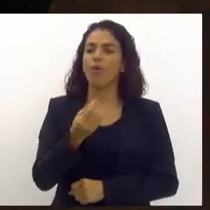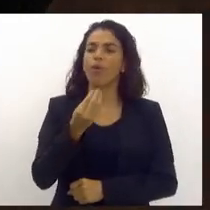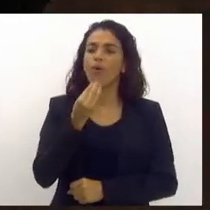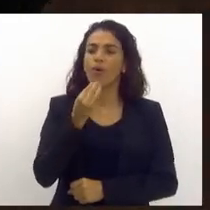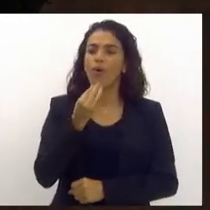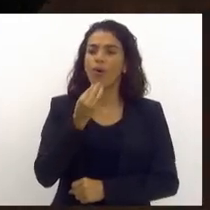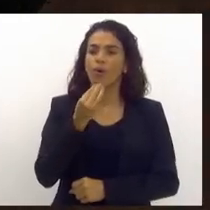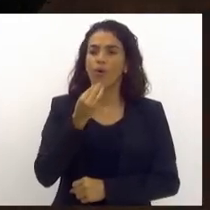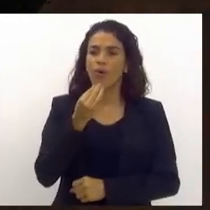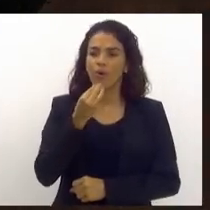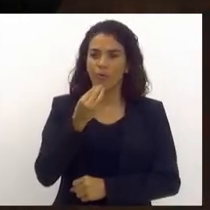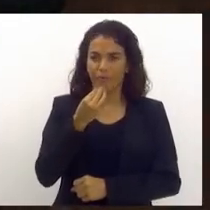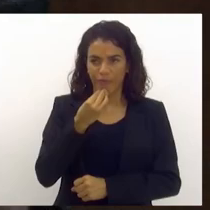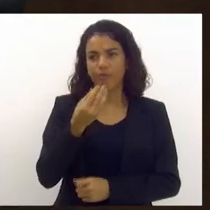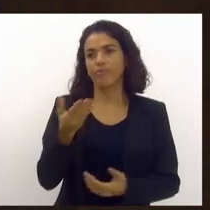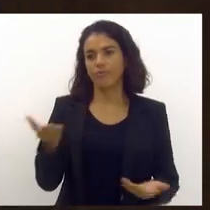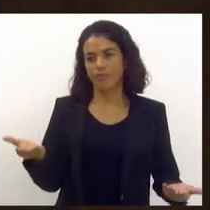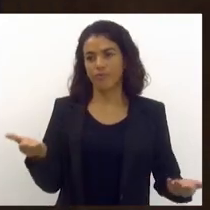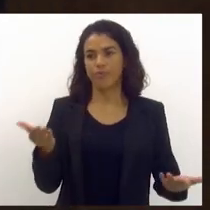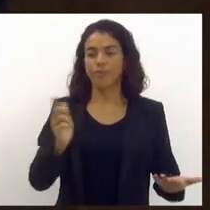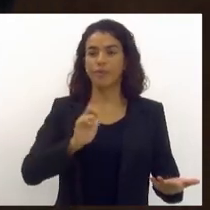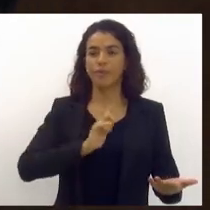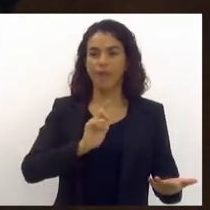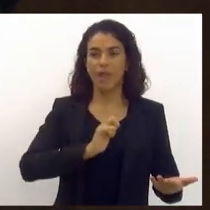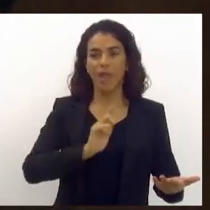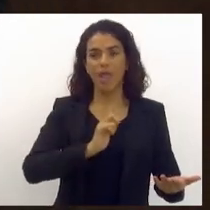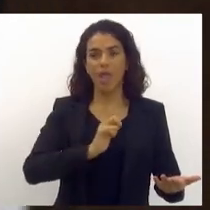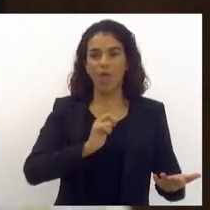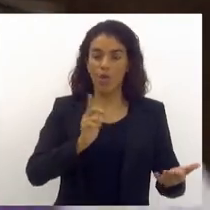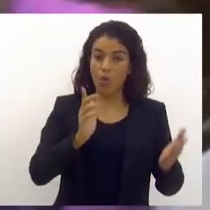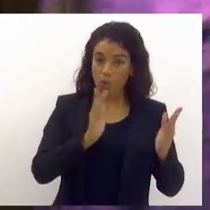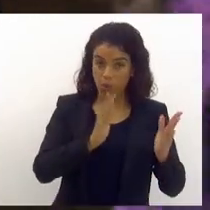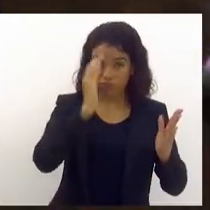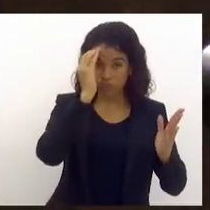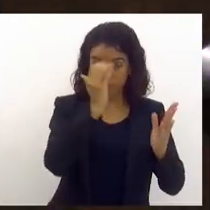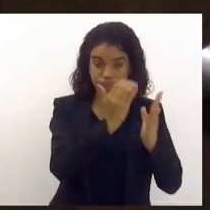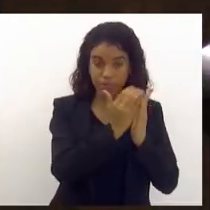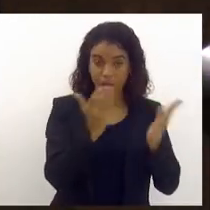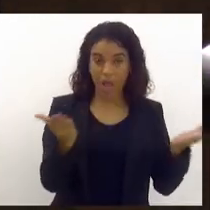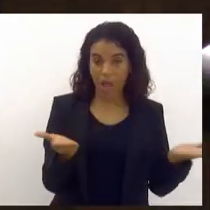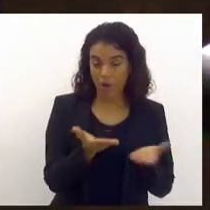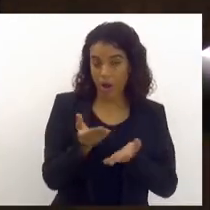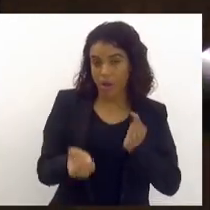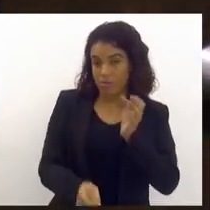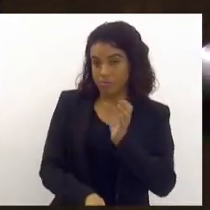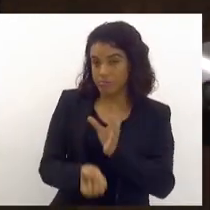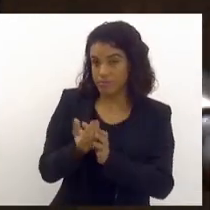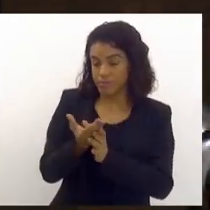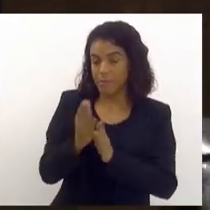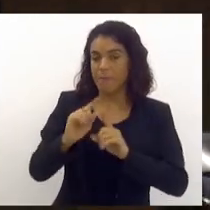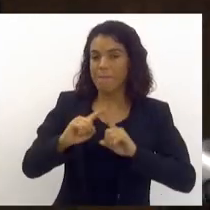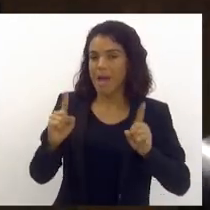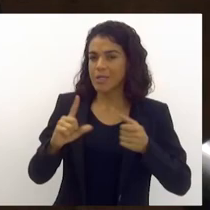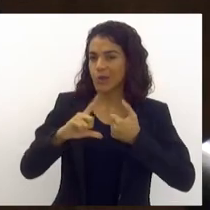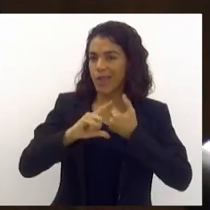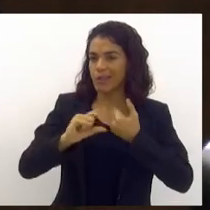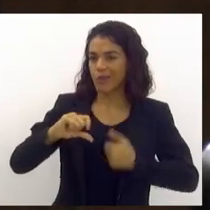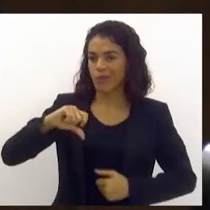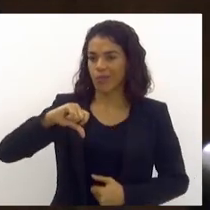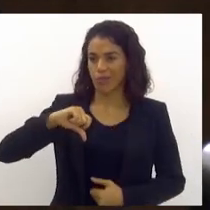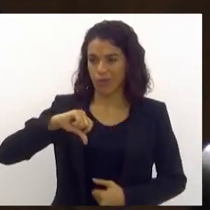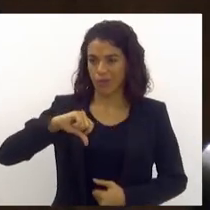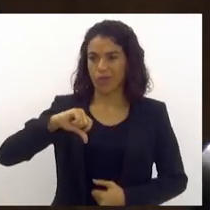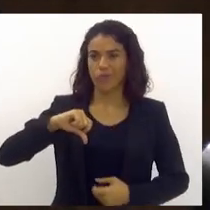evidentemente, passa-se ao procedimento atual, né? Mas como o artigo 9º